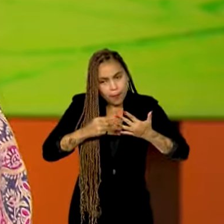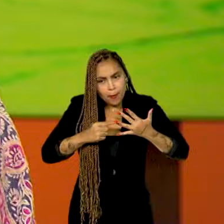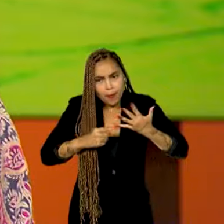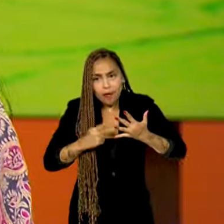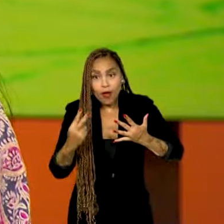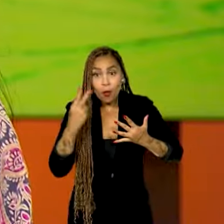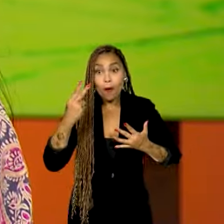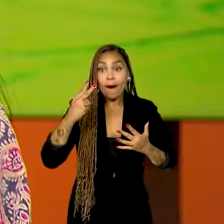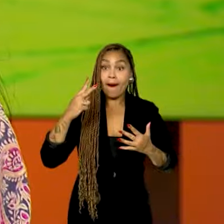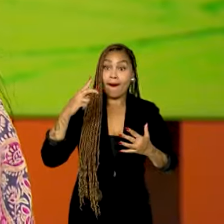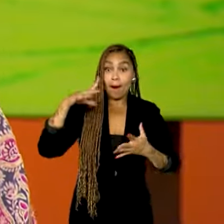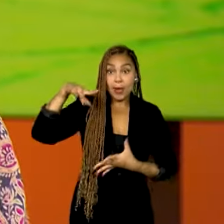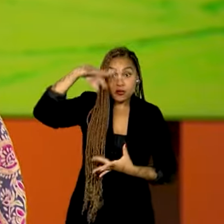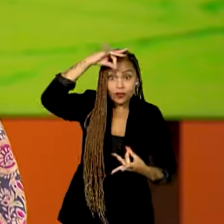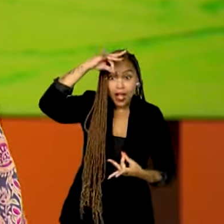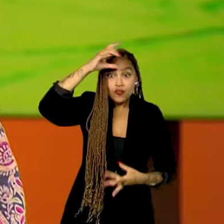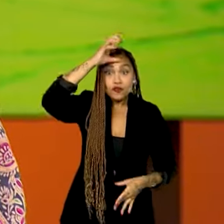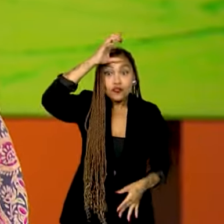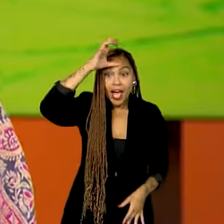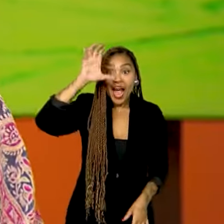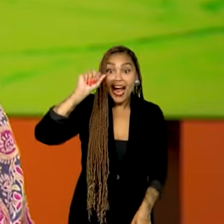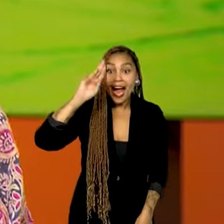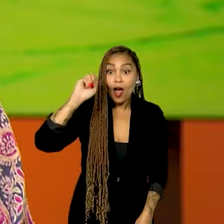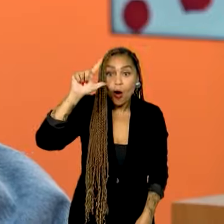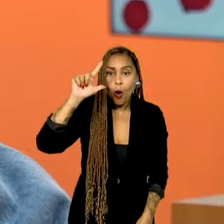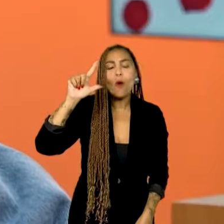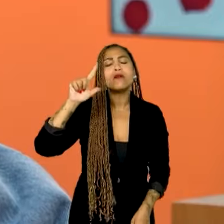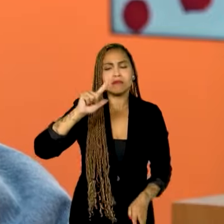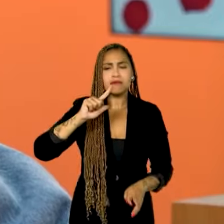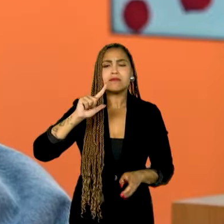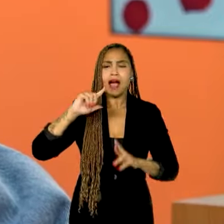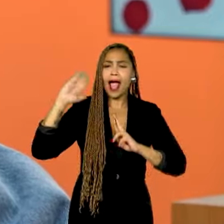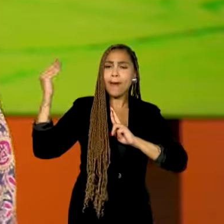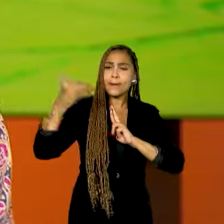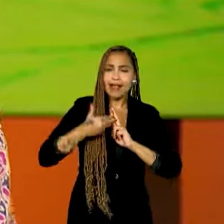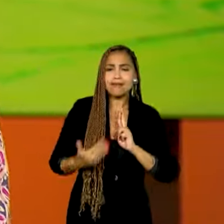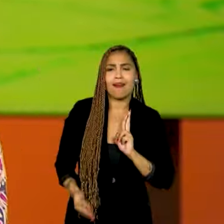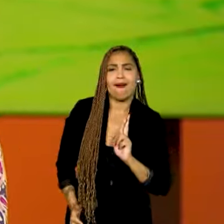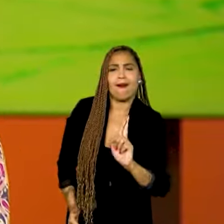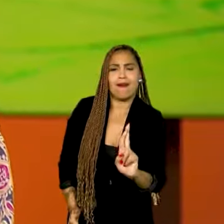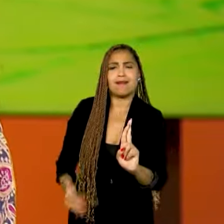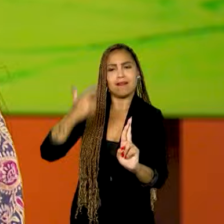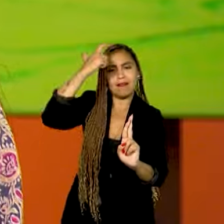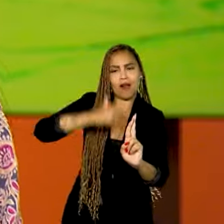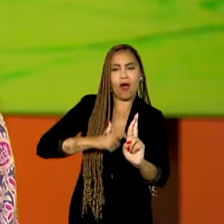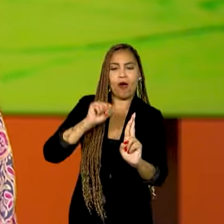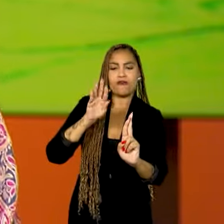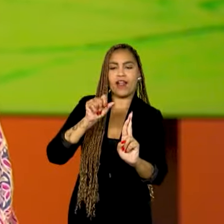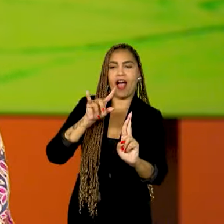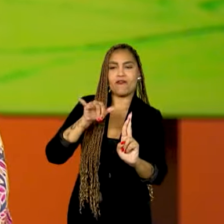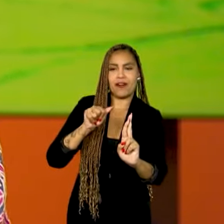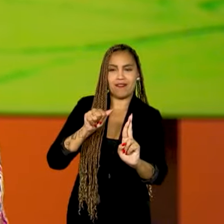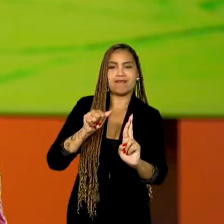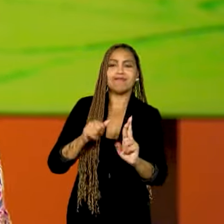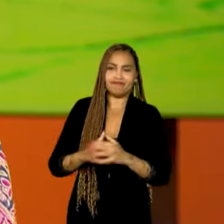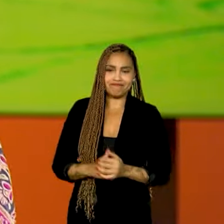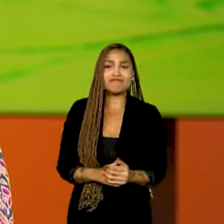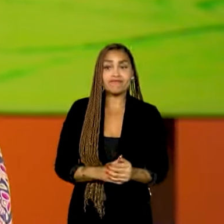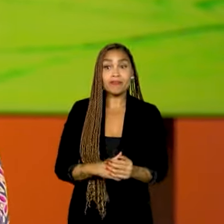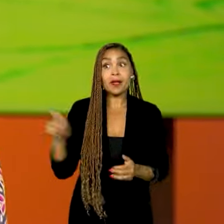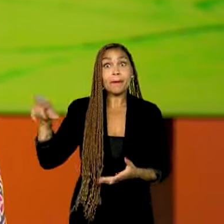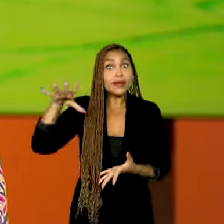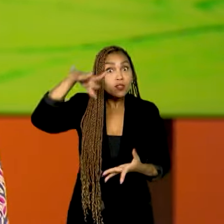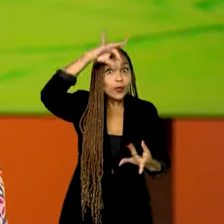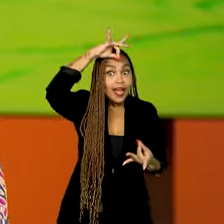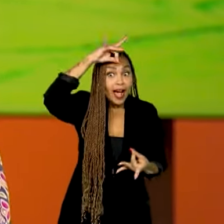a Tia Carol me representa. Sim. Eu, Flávia. Você se identifica, exatamente. Me representa totalmente. Então, é um